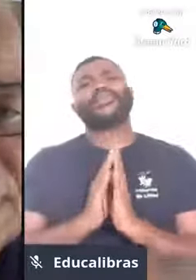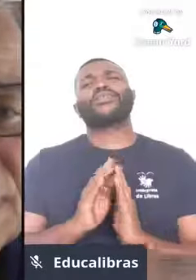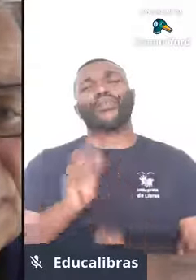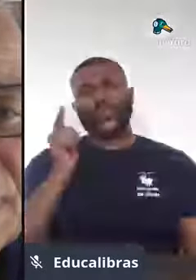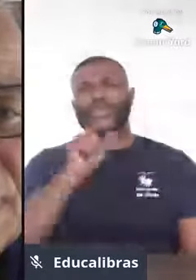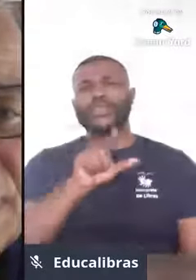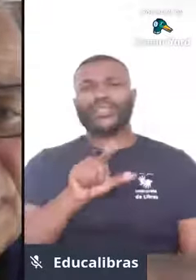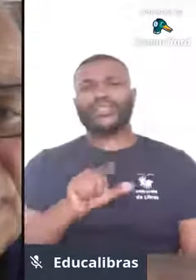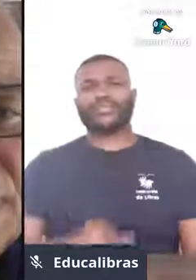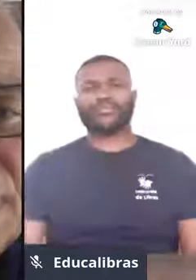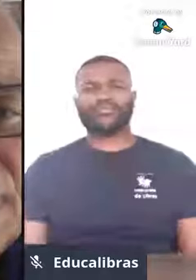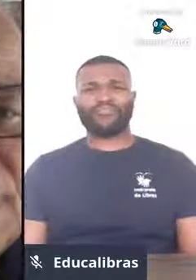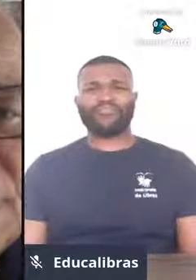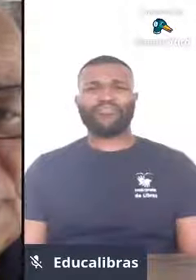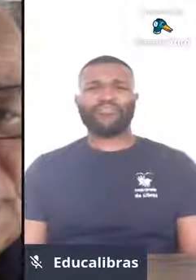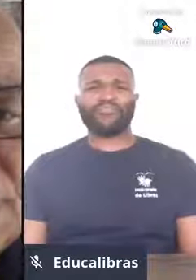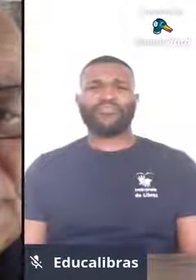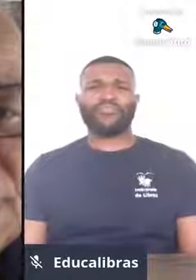Bom,